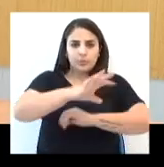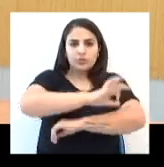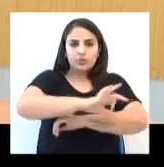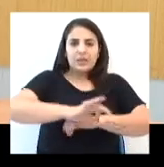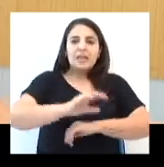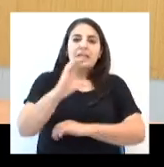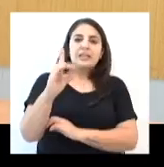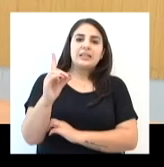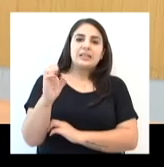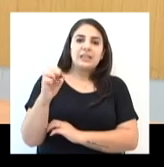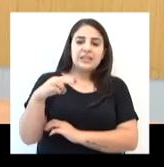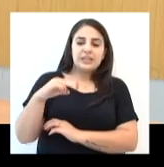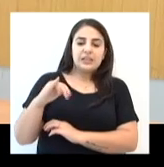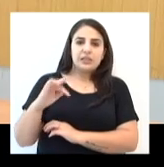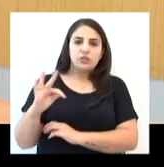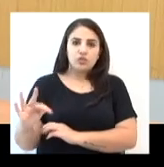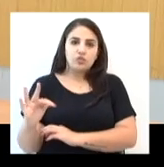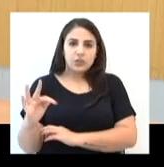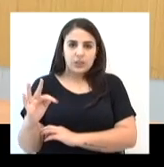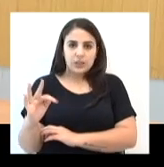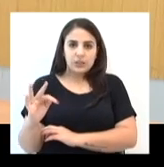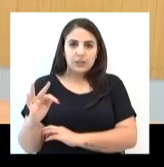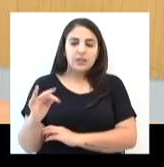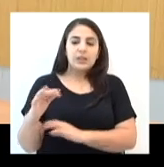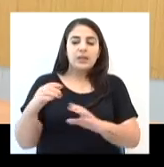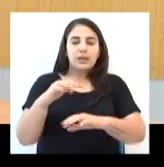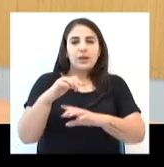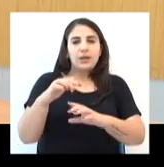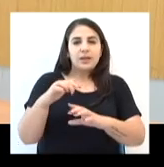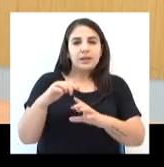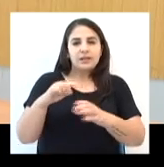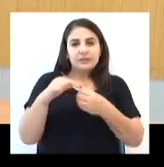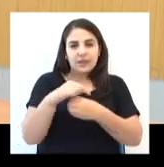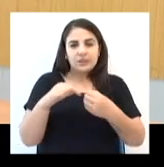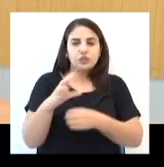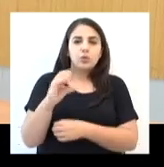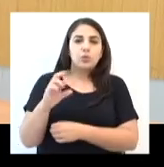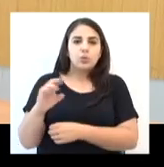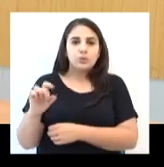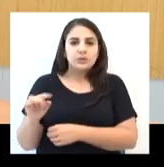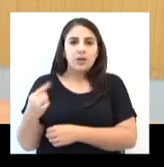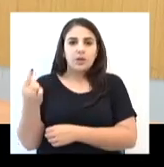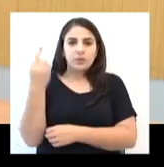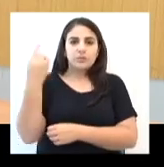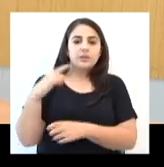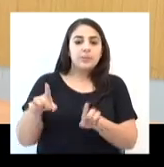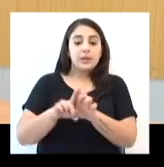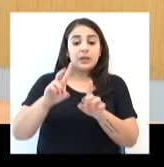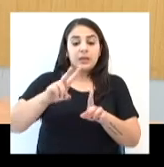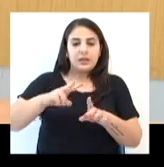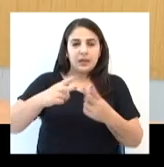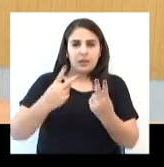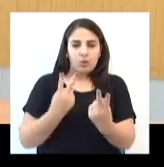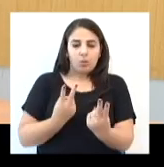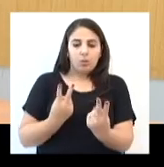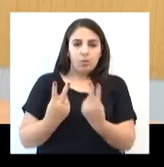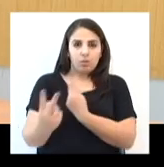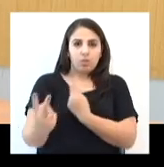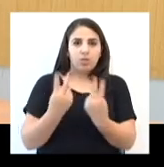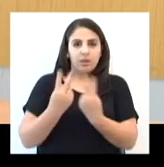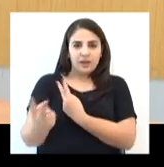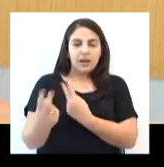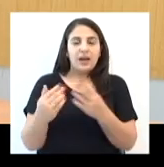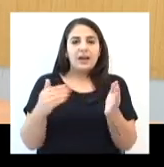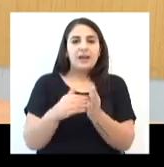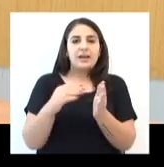do DENIT em Cruz Alta. Lá buscou informações sobre a possibilidade de duplicação do trecho da Polícia Rodoviária